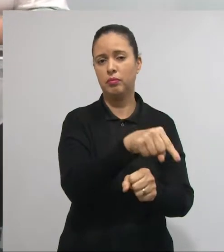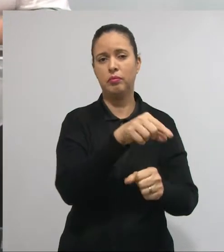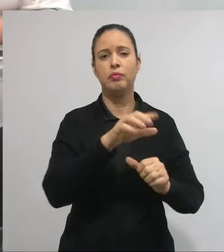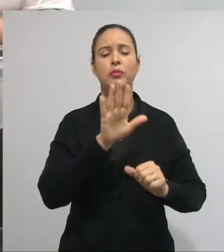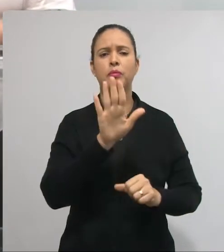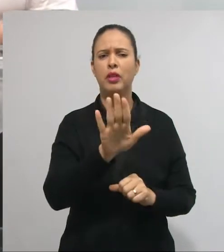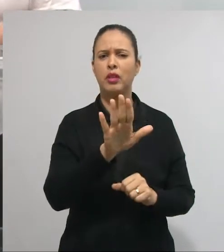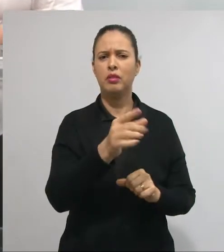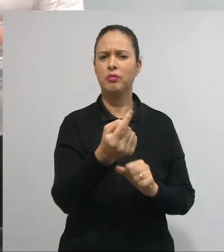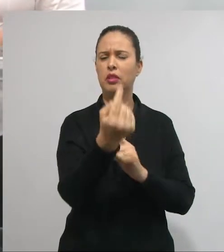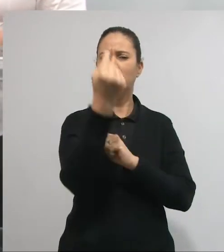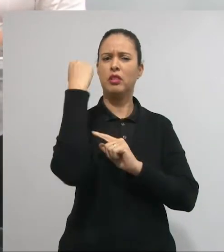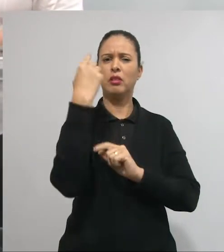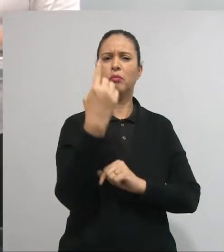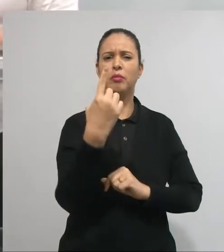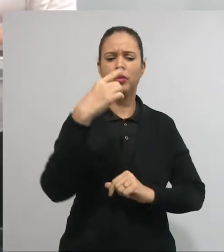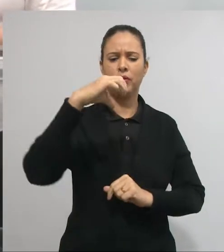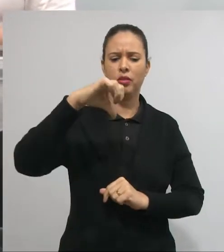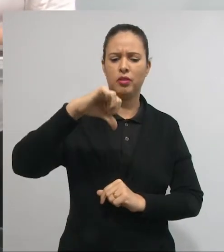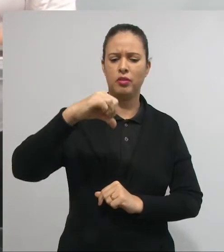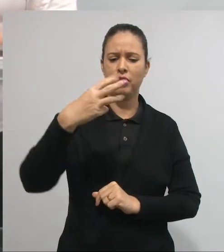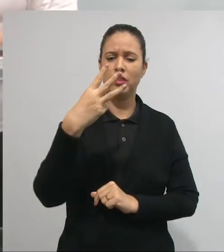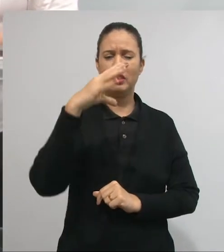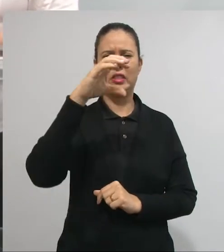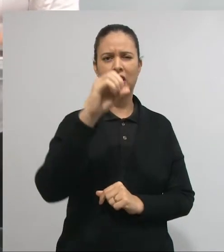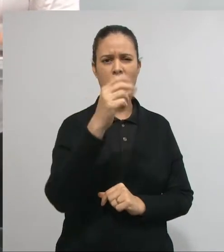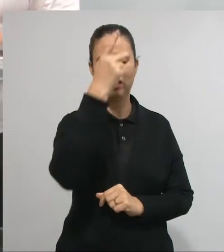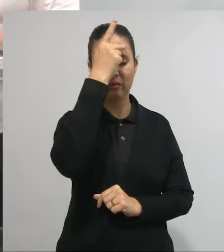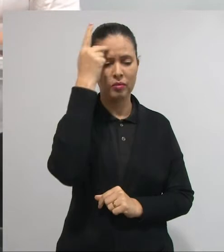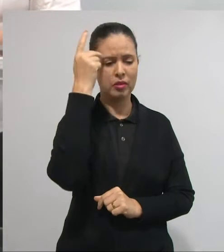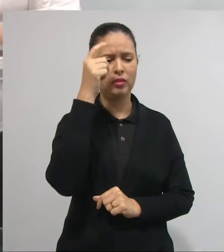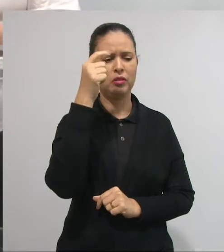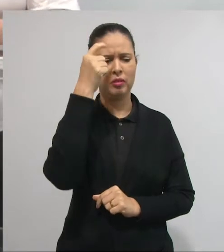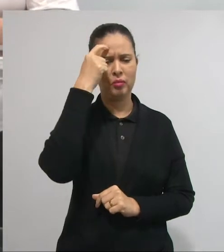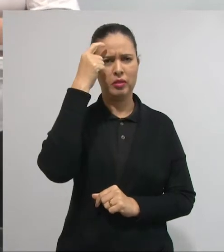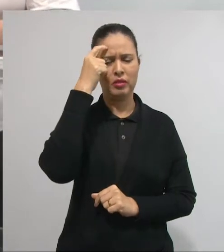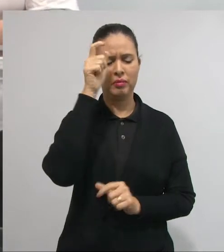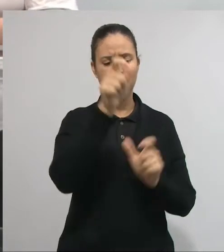nesse tempo as pessoas ainda eram consideradas assim como